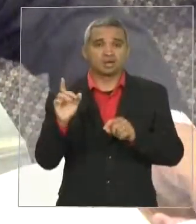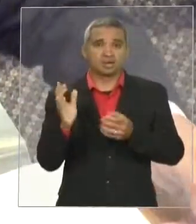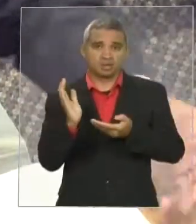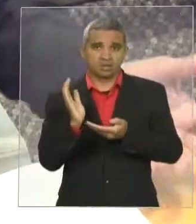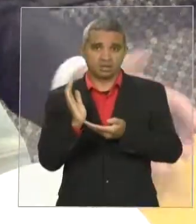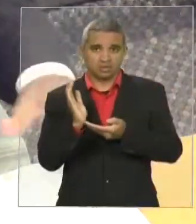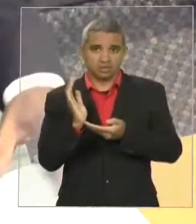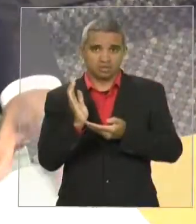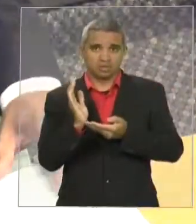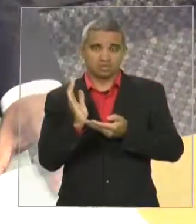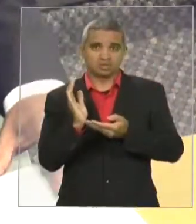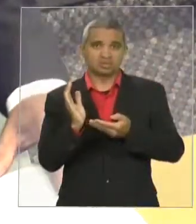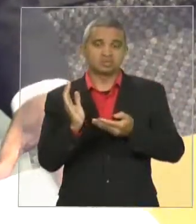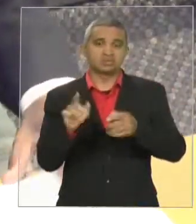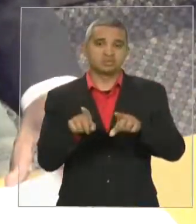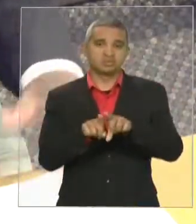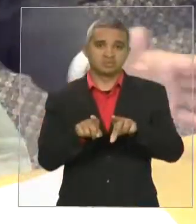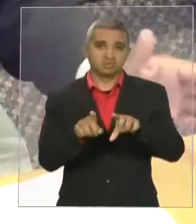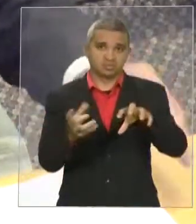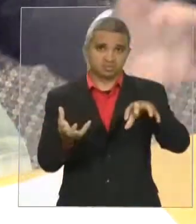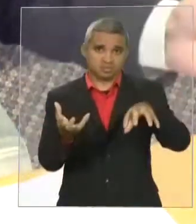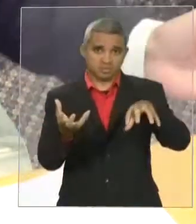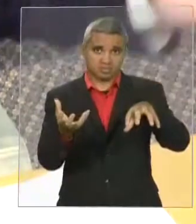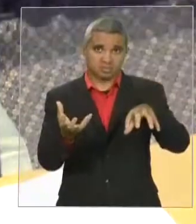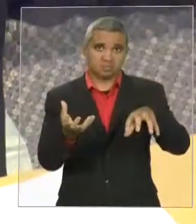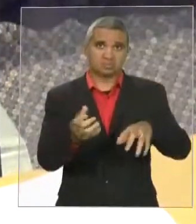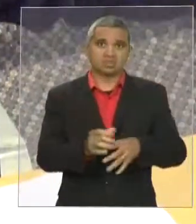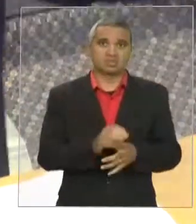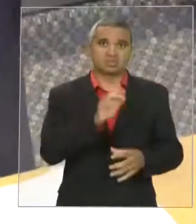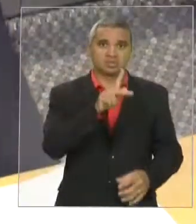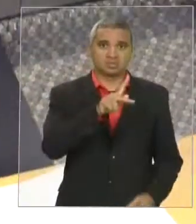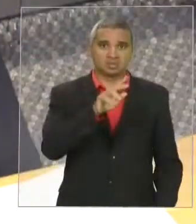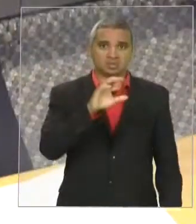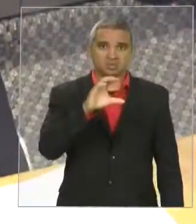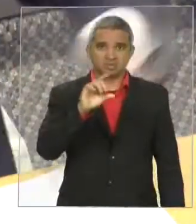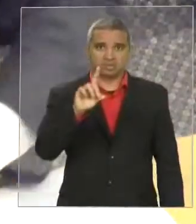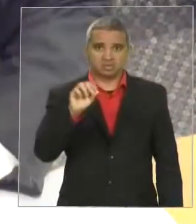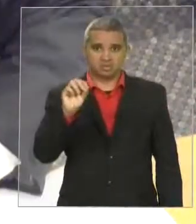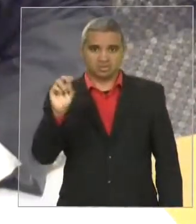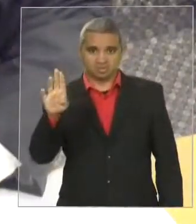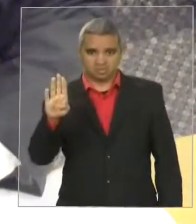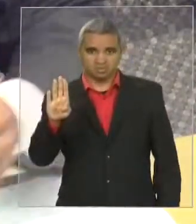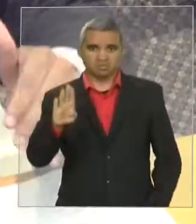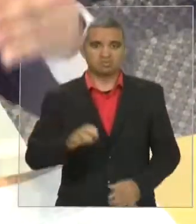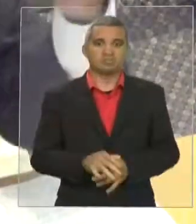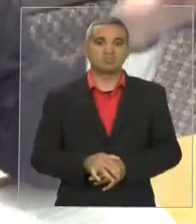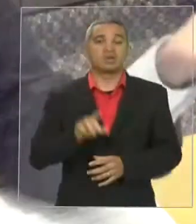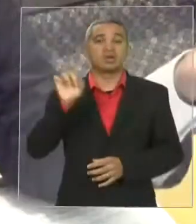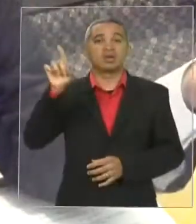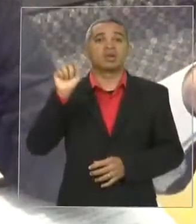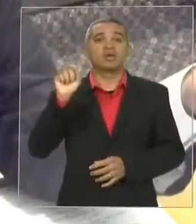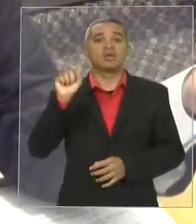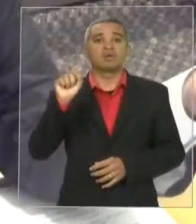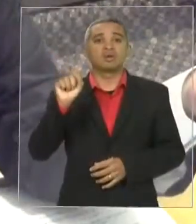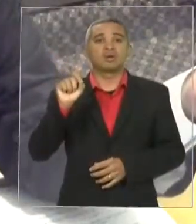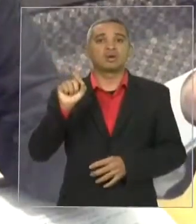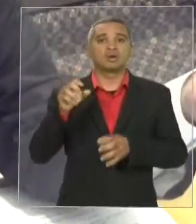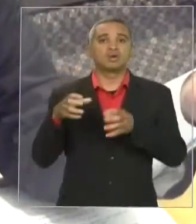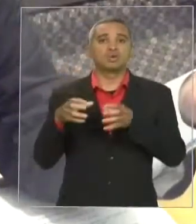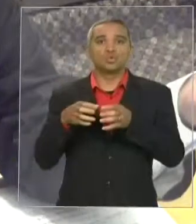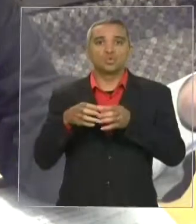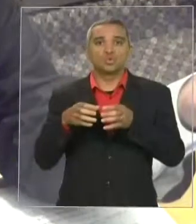Câmara. E aí veio o deputado Marco Aurélio para falar de mimimi, mimimi, mimimi. Lá não é mimimi, aqui é mimimi. E em desrespeito, inclusive, à nossa